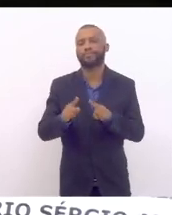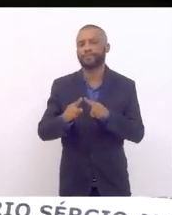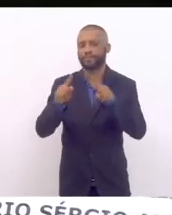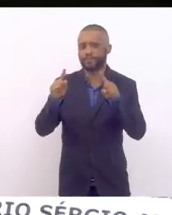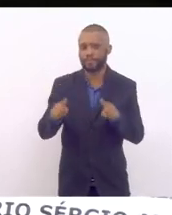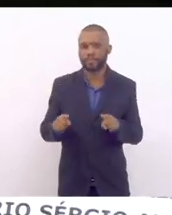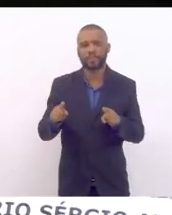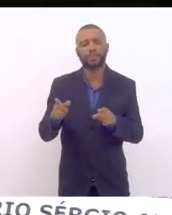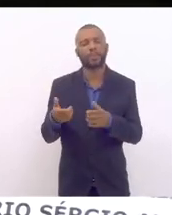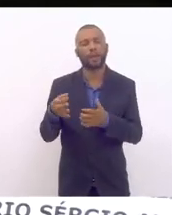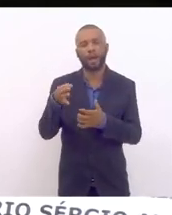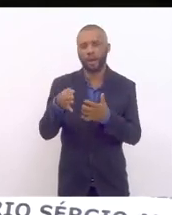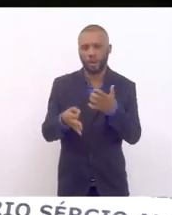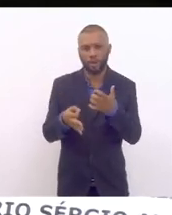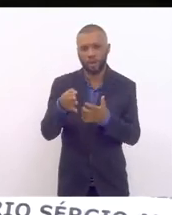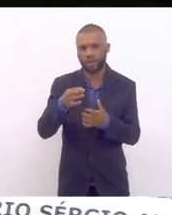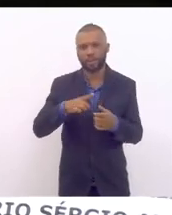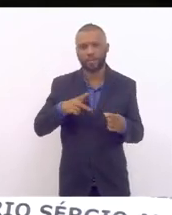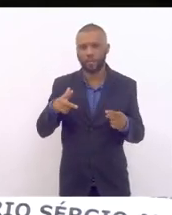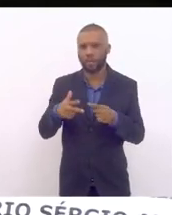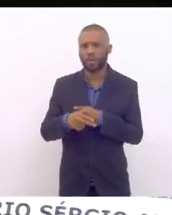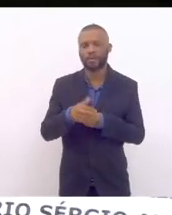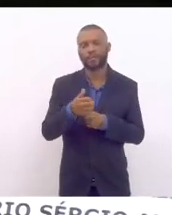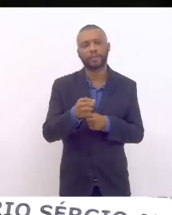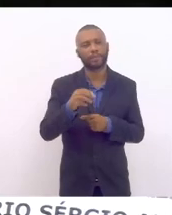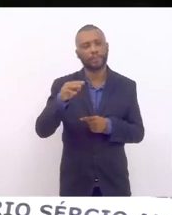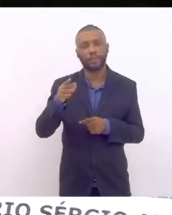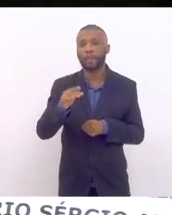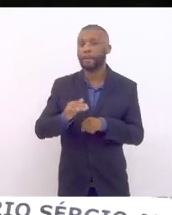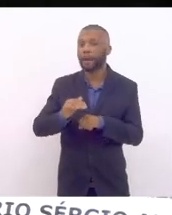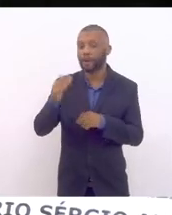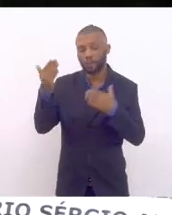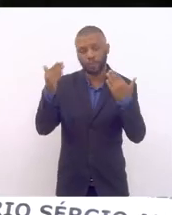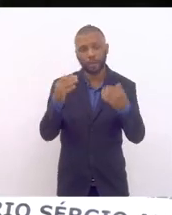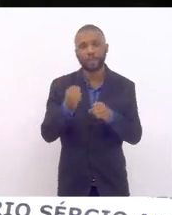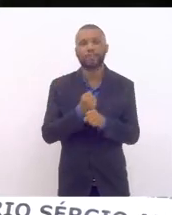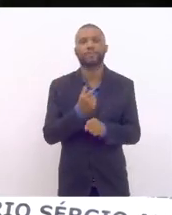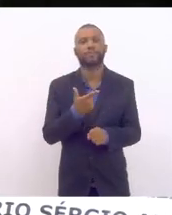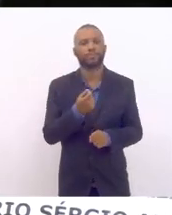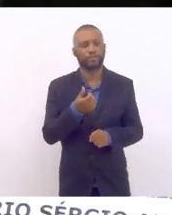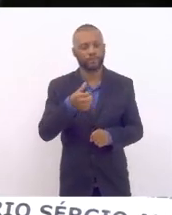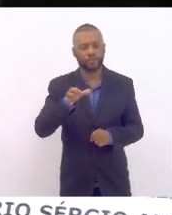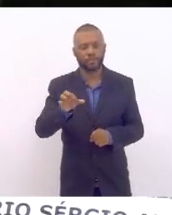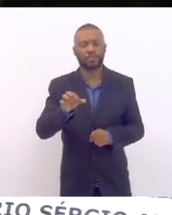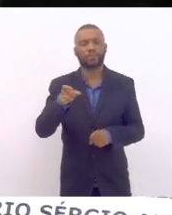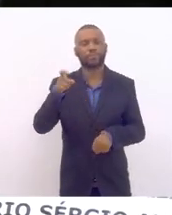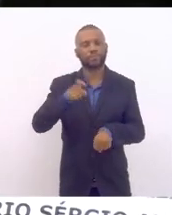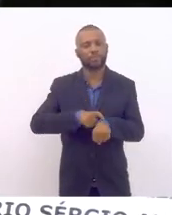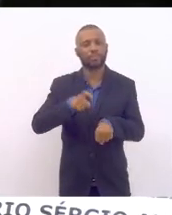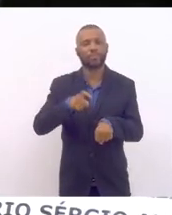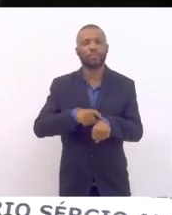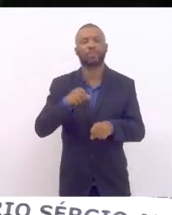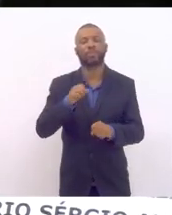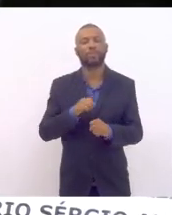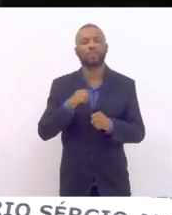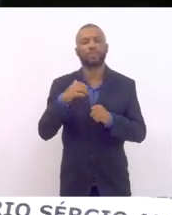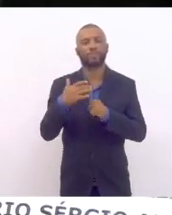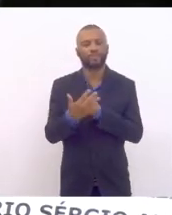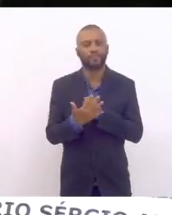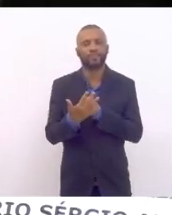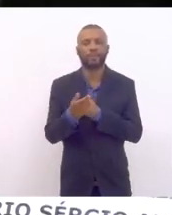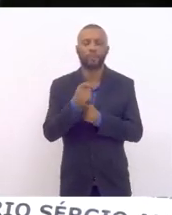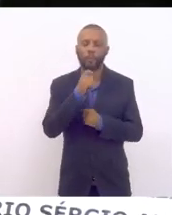Universidade Federal Rural do Rio de Janeiro teve um corte mais 10 milhões comparado a 2019 no momento em que a pandemia